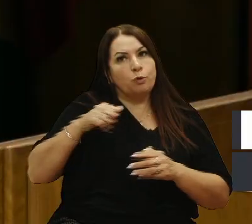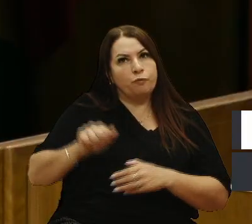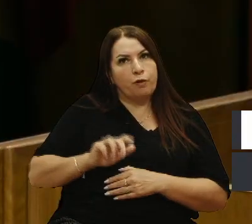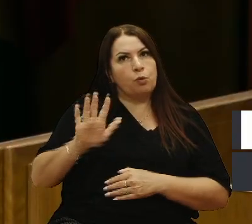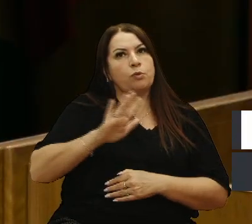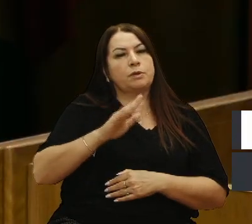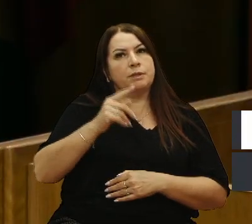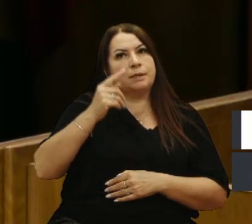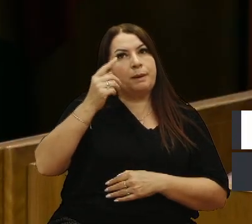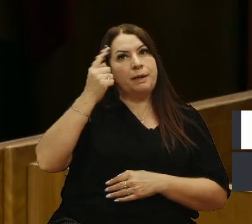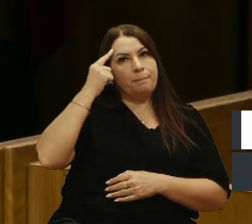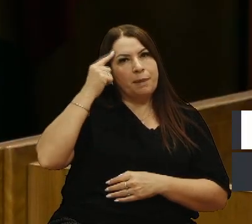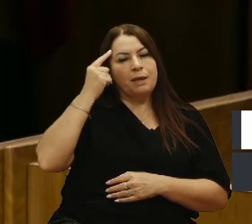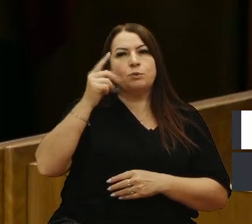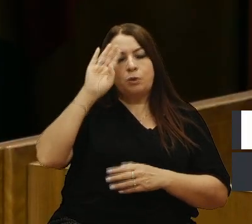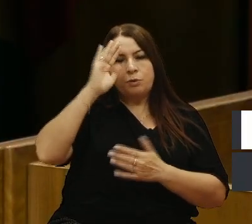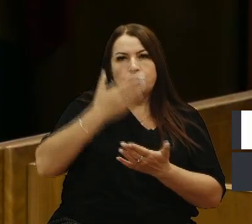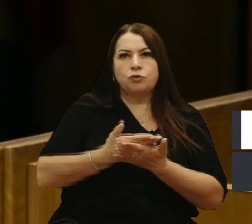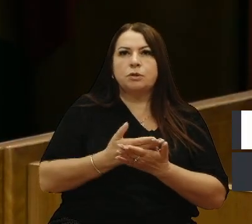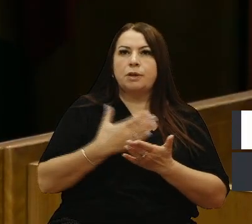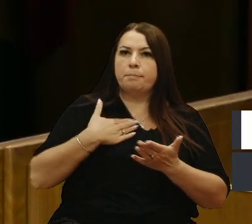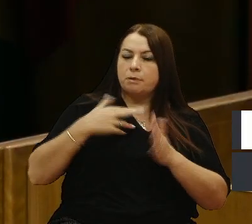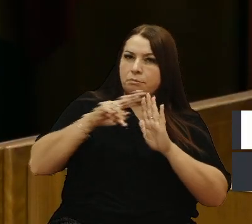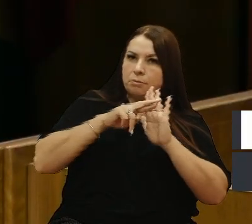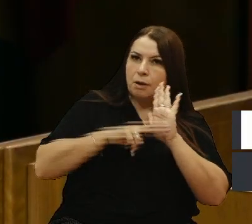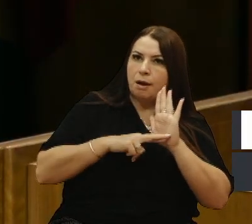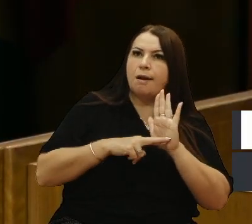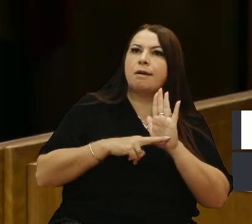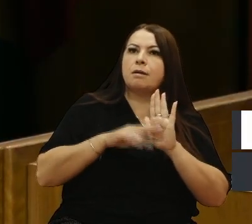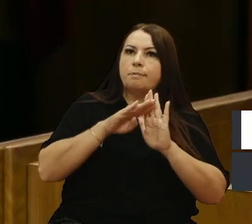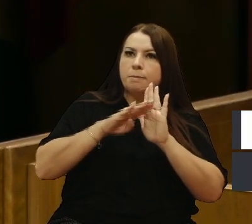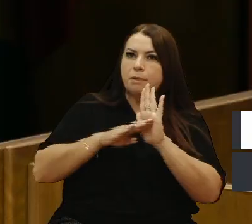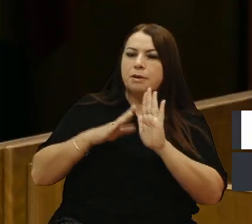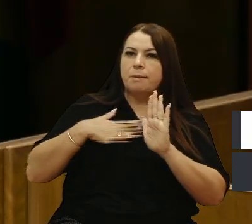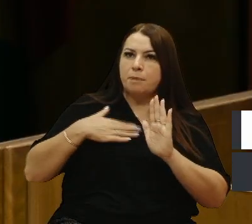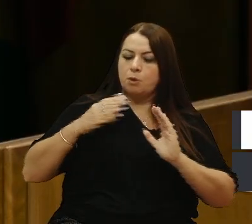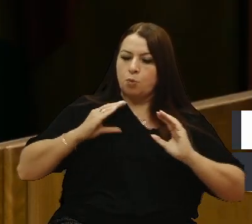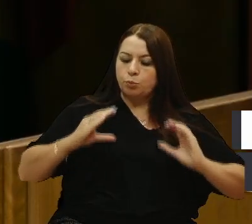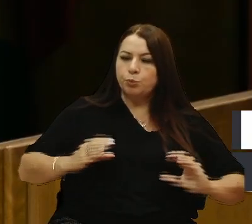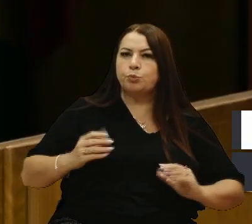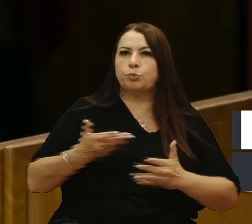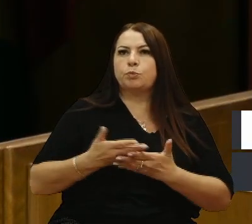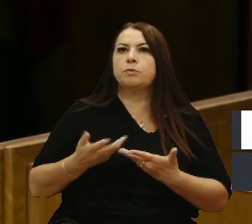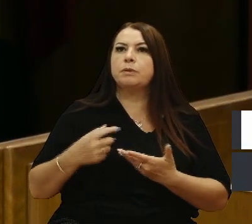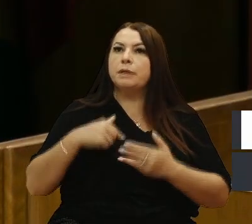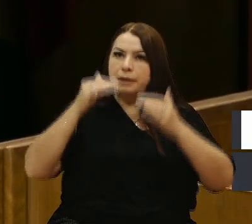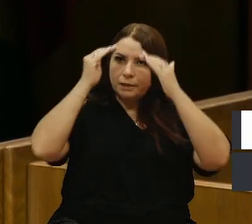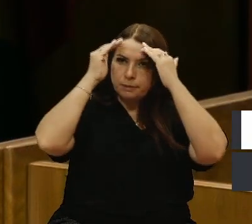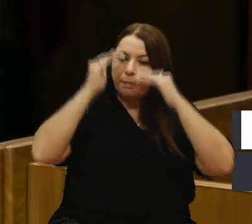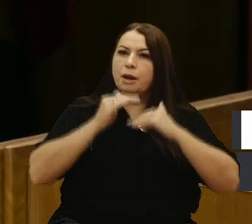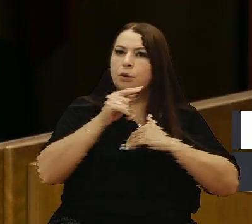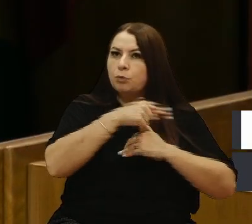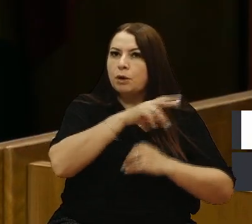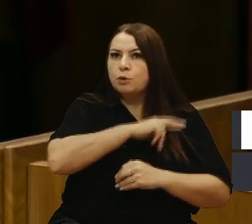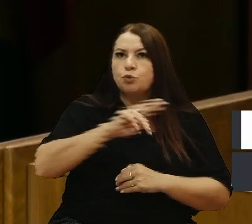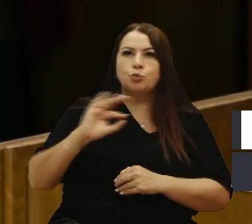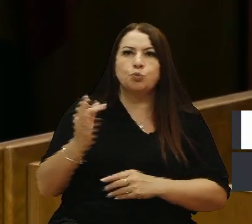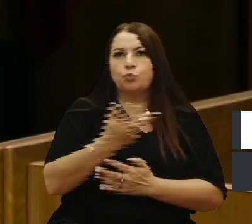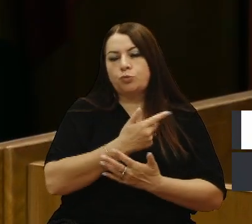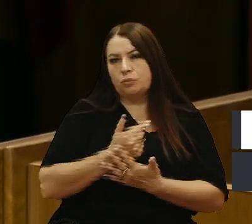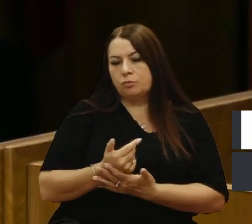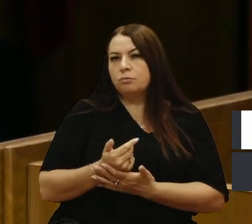minhas ideologias, as minhas regras, né, de princípios que regem a minha conduta, e respeito a ideologia, a religião de